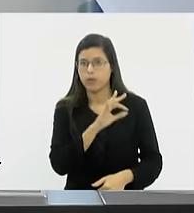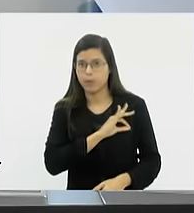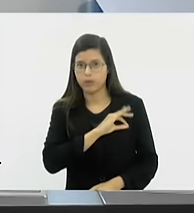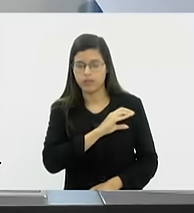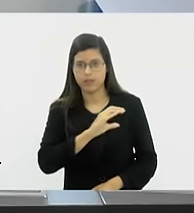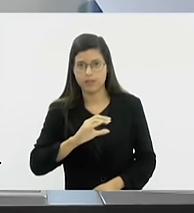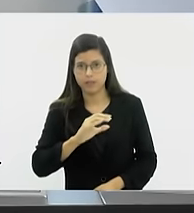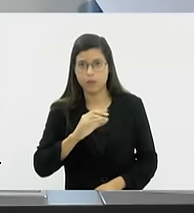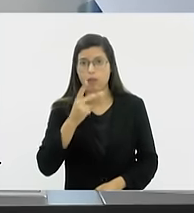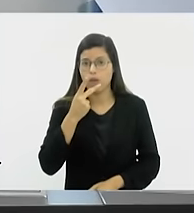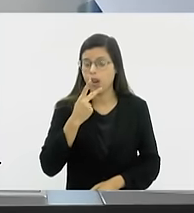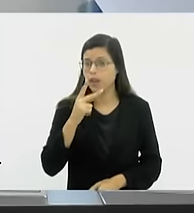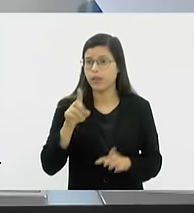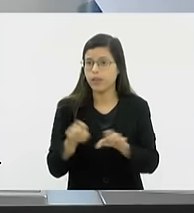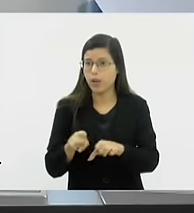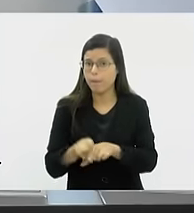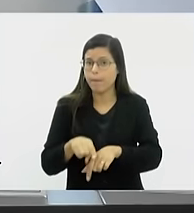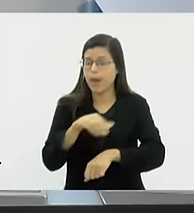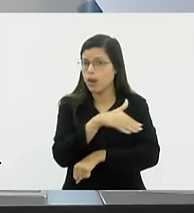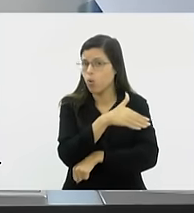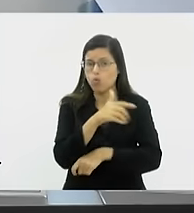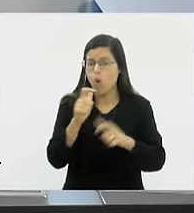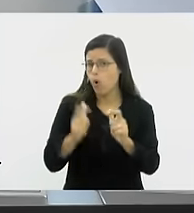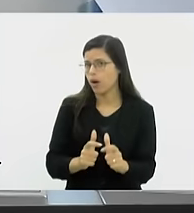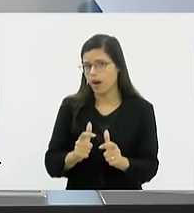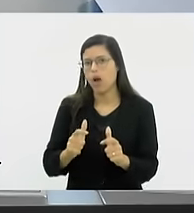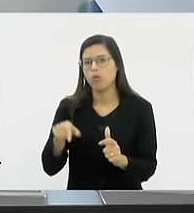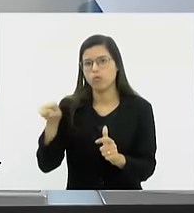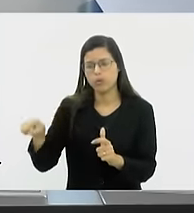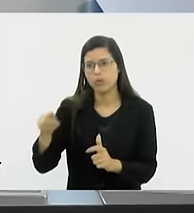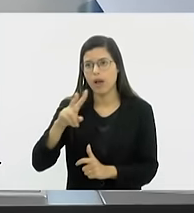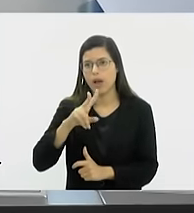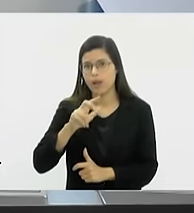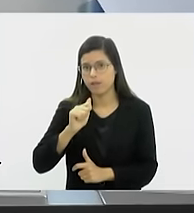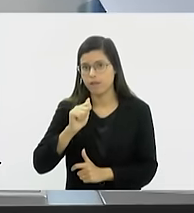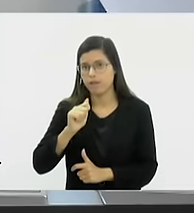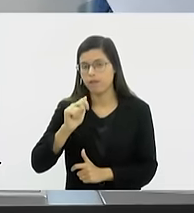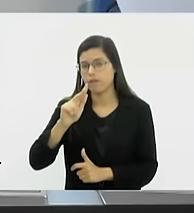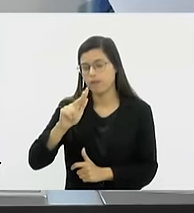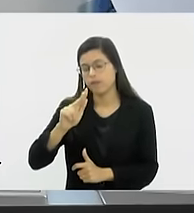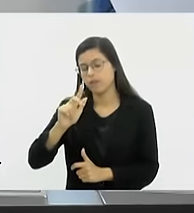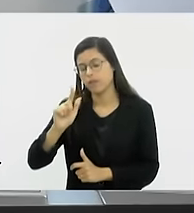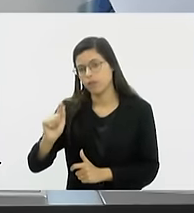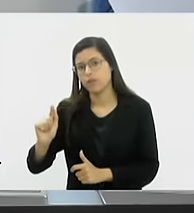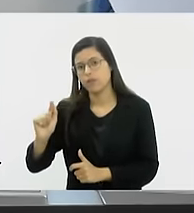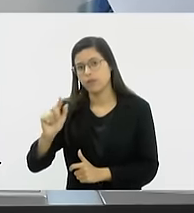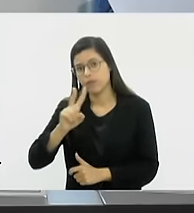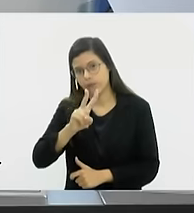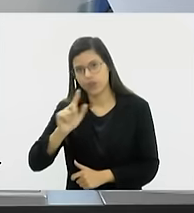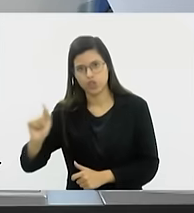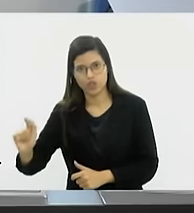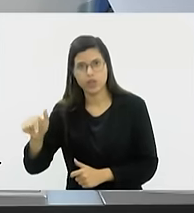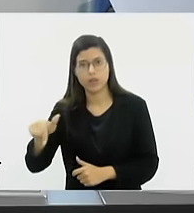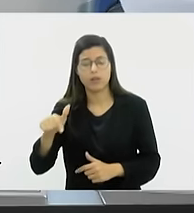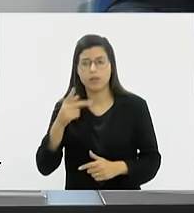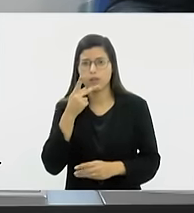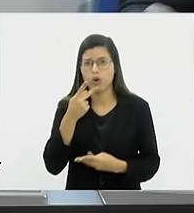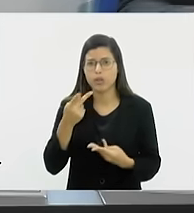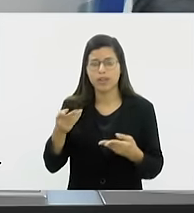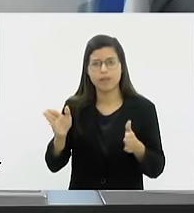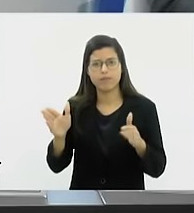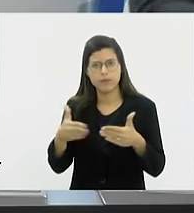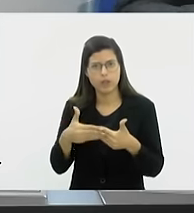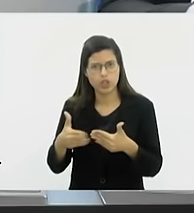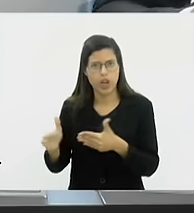dei endereço. Pátio de Vargem Grande, que está fechado. O senhor disse que não está mais fechado, que eles cumpriram todas